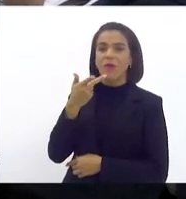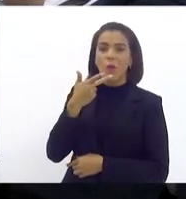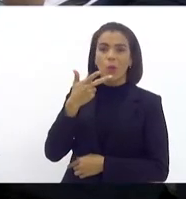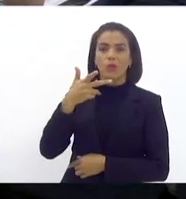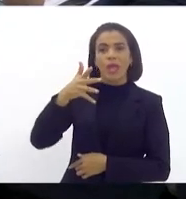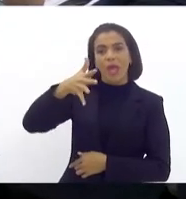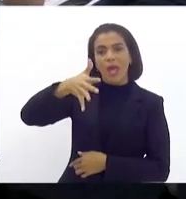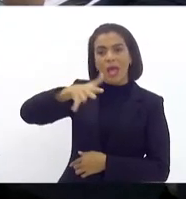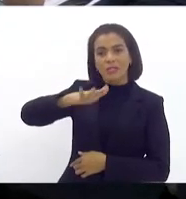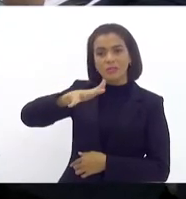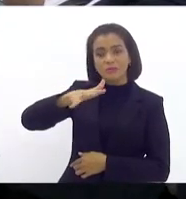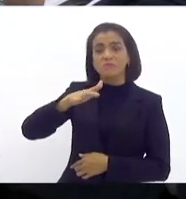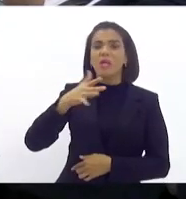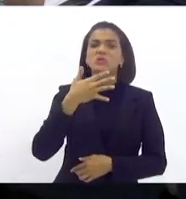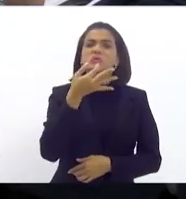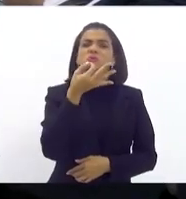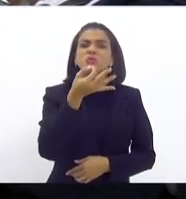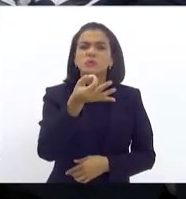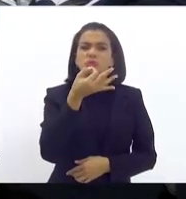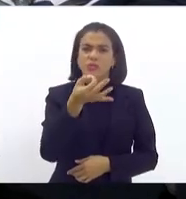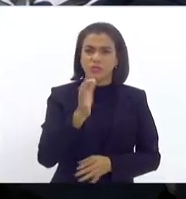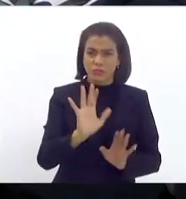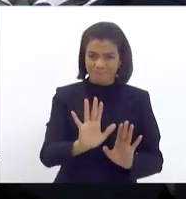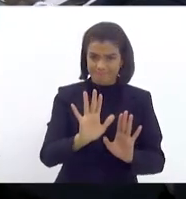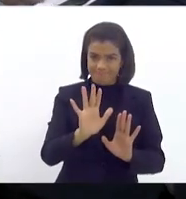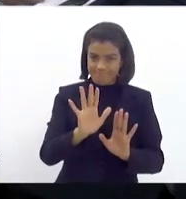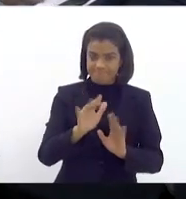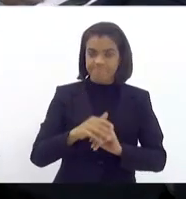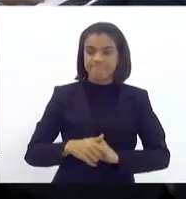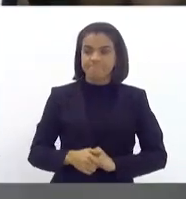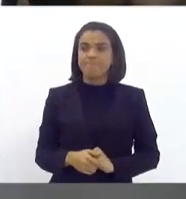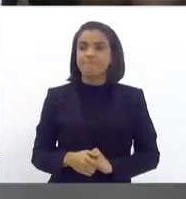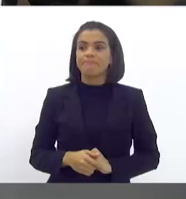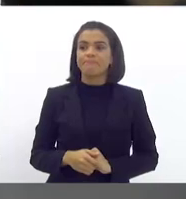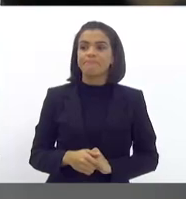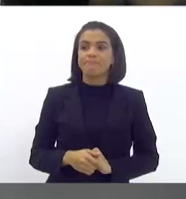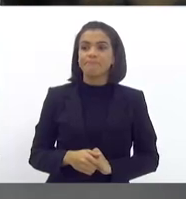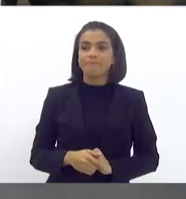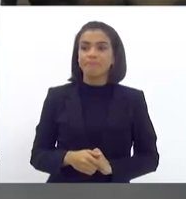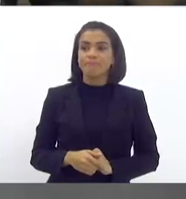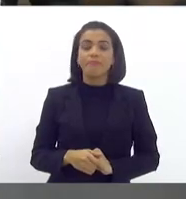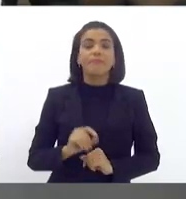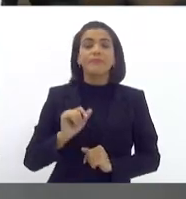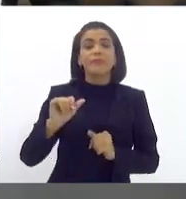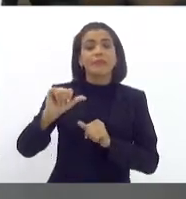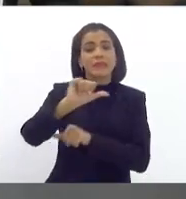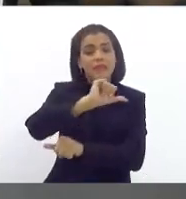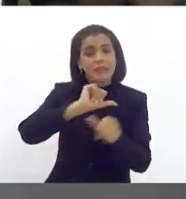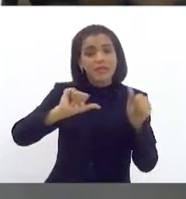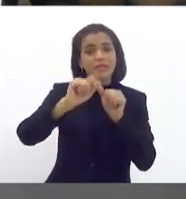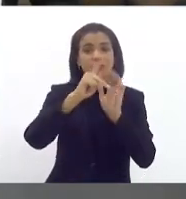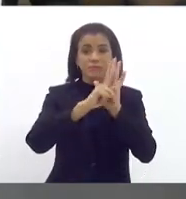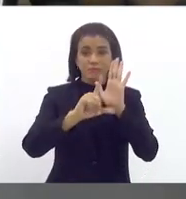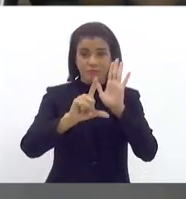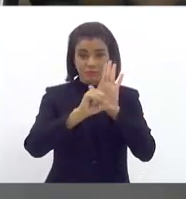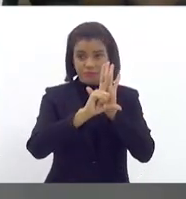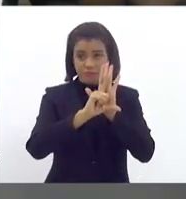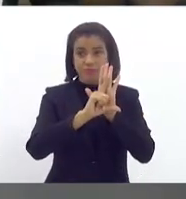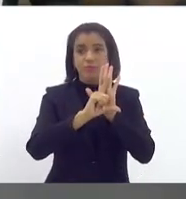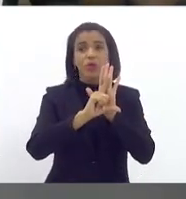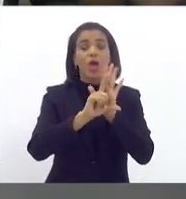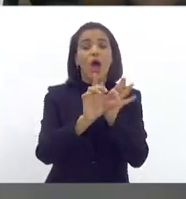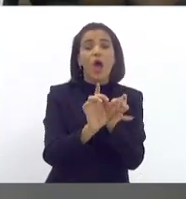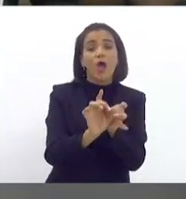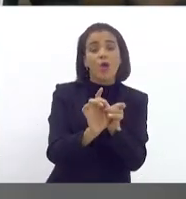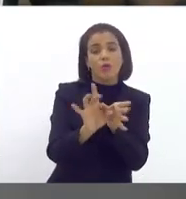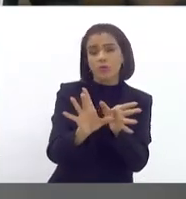razoabilidade. Uma sugestão, porque queria prestigiar o colega também, transformar esse projeto num